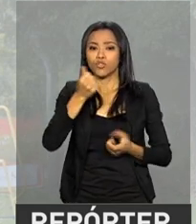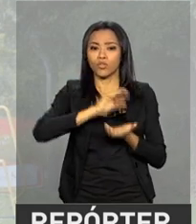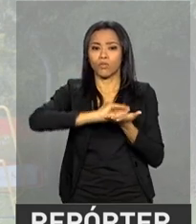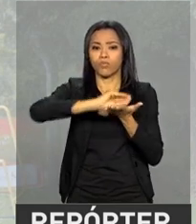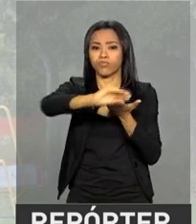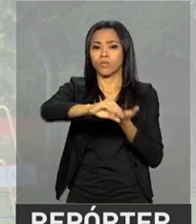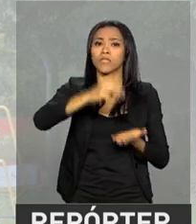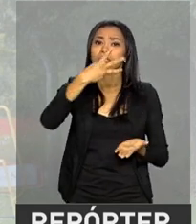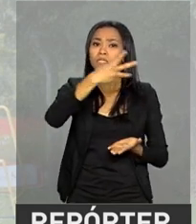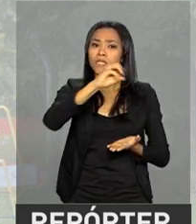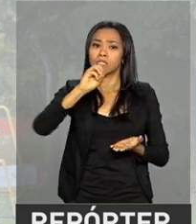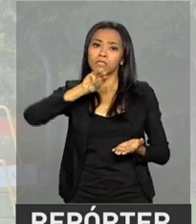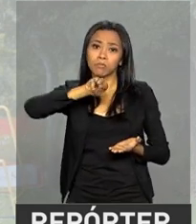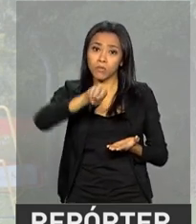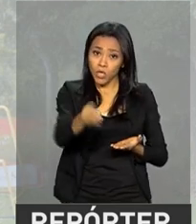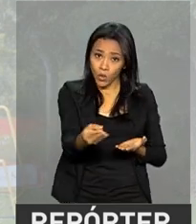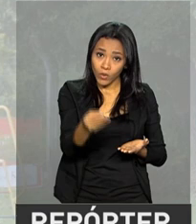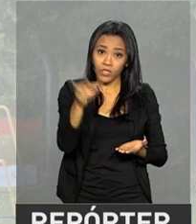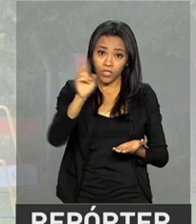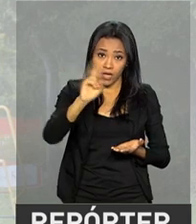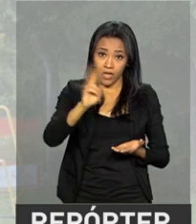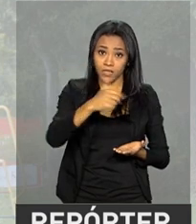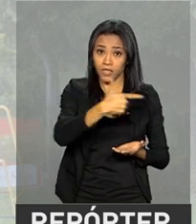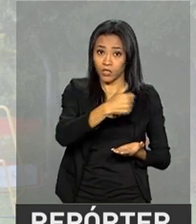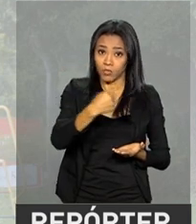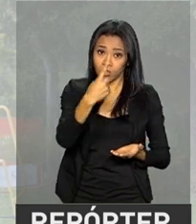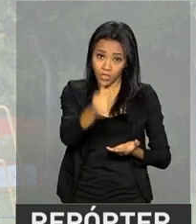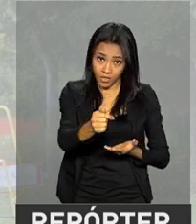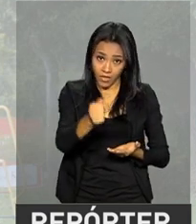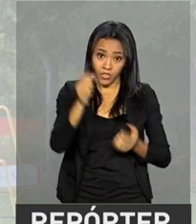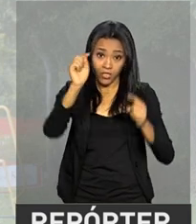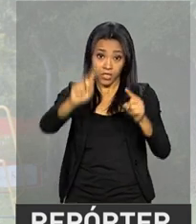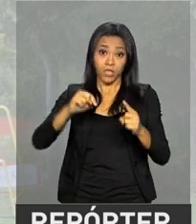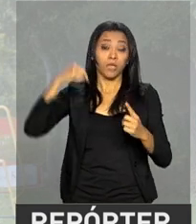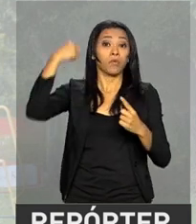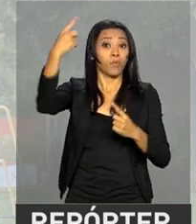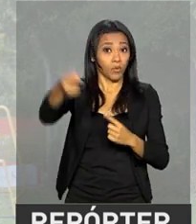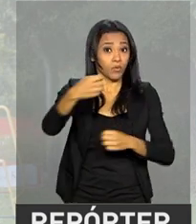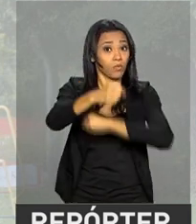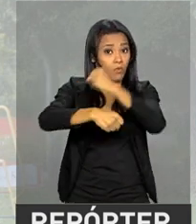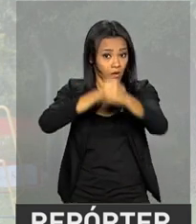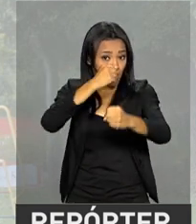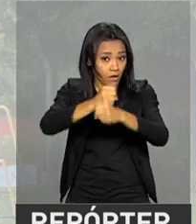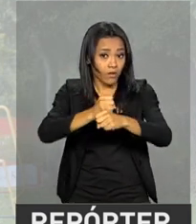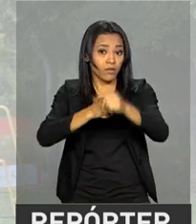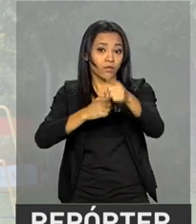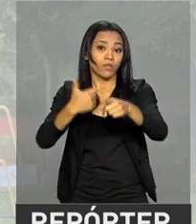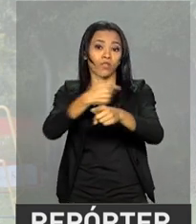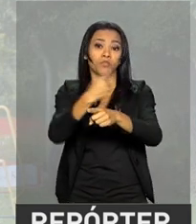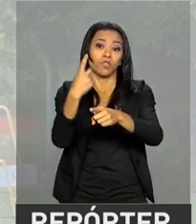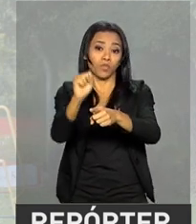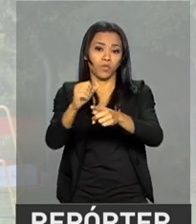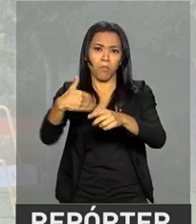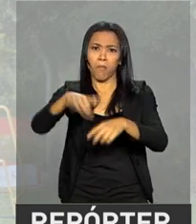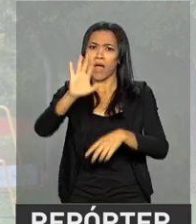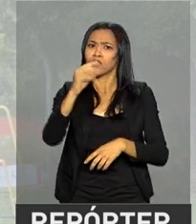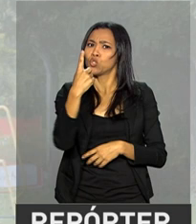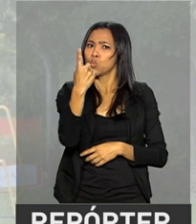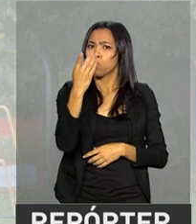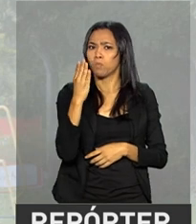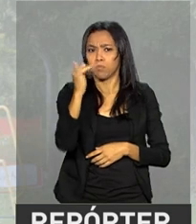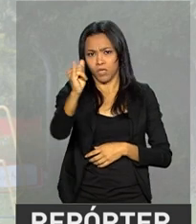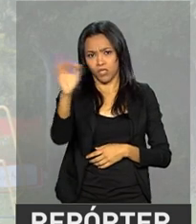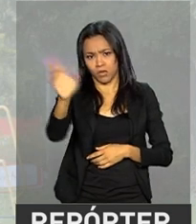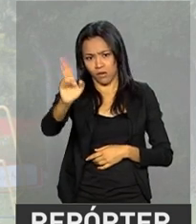300 milhões de reais em 2017. Para 2018, o investimento será de mais de 1 bilhão de